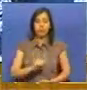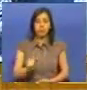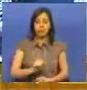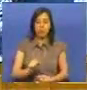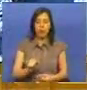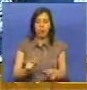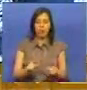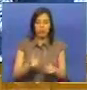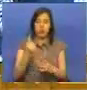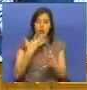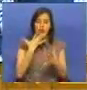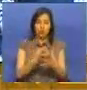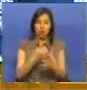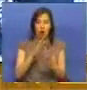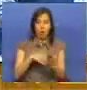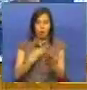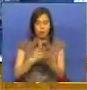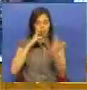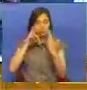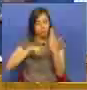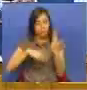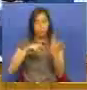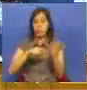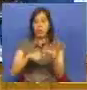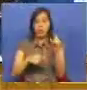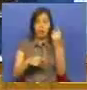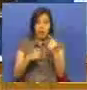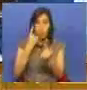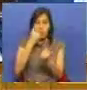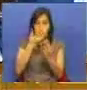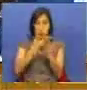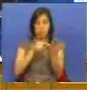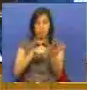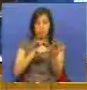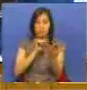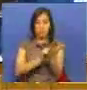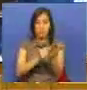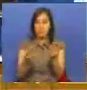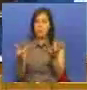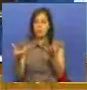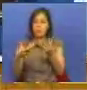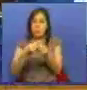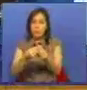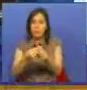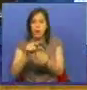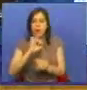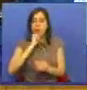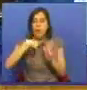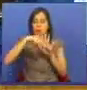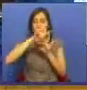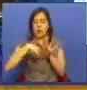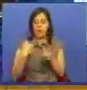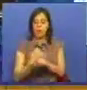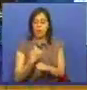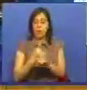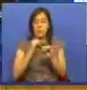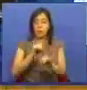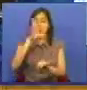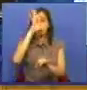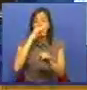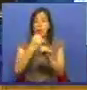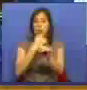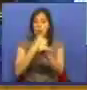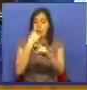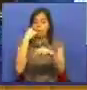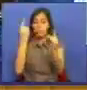ser vista isoladamente. Ela é uma peça do Código do Trabalho para a função pública,